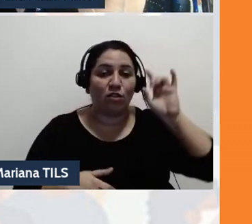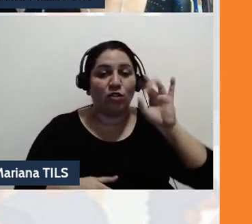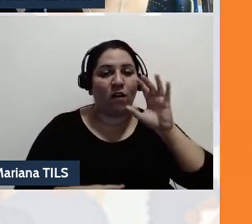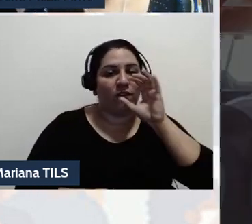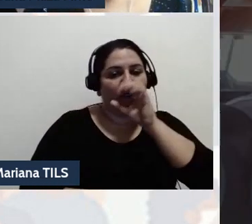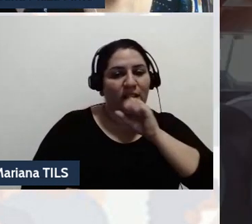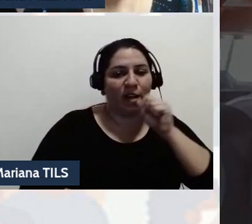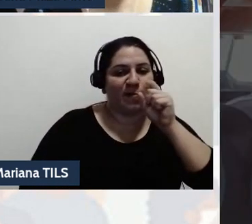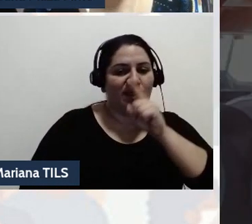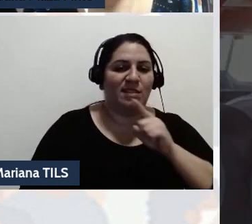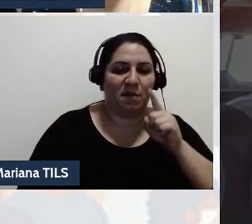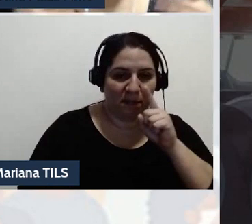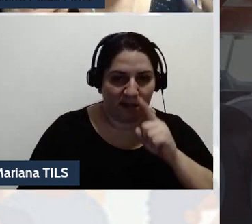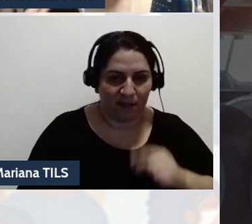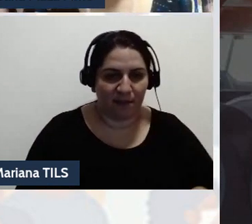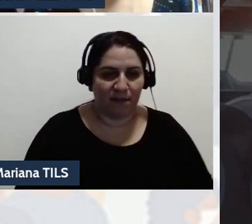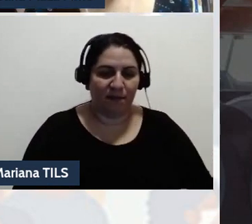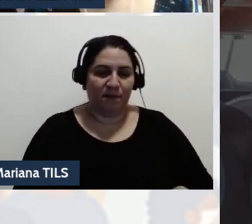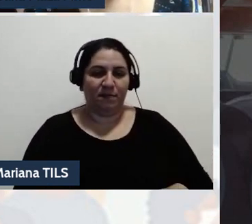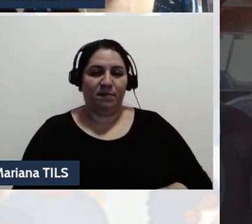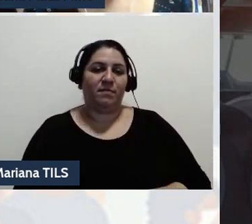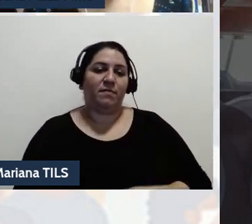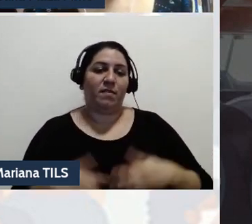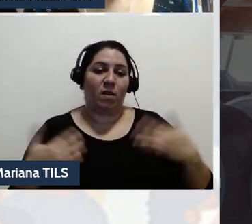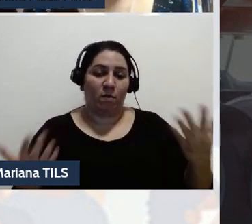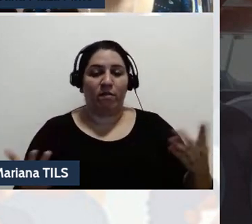semana. O que